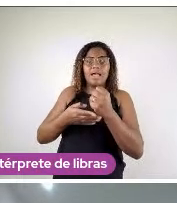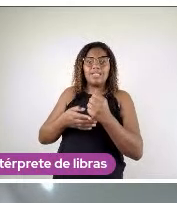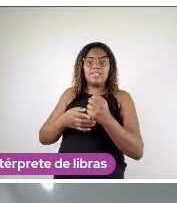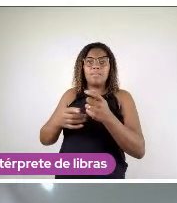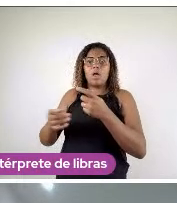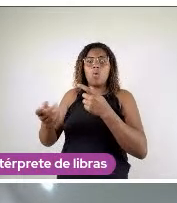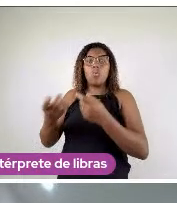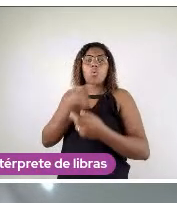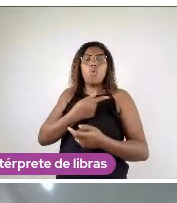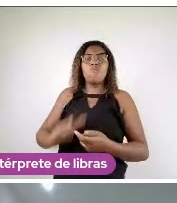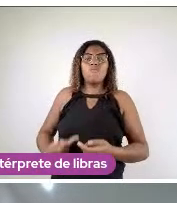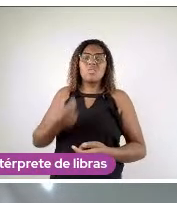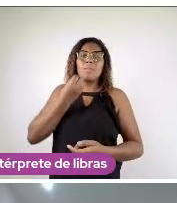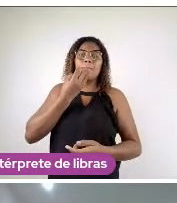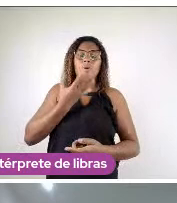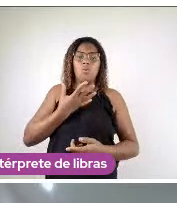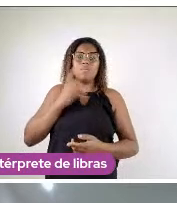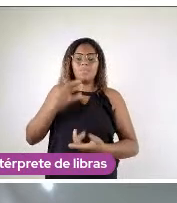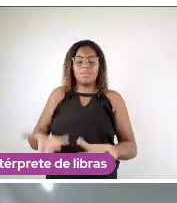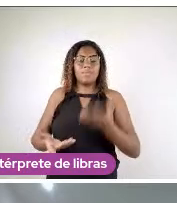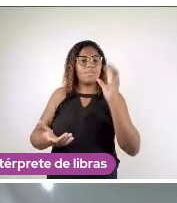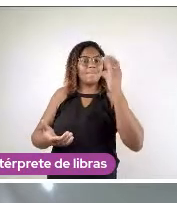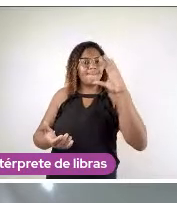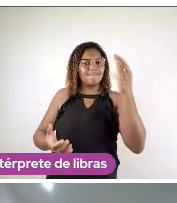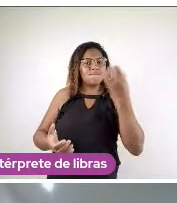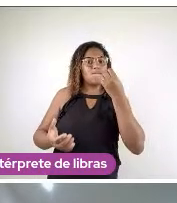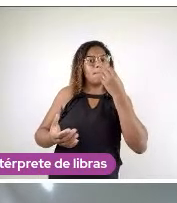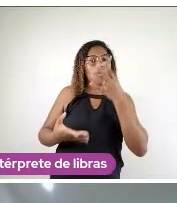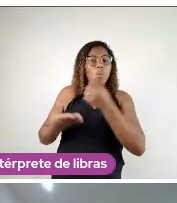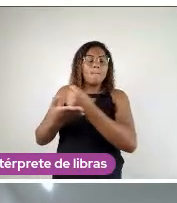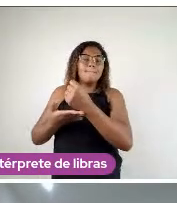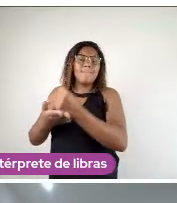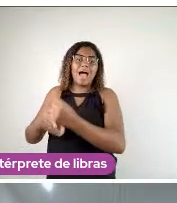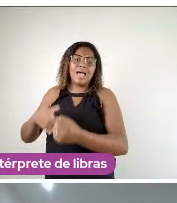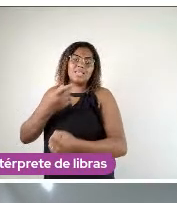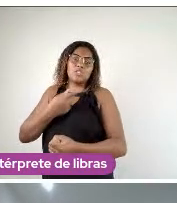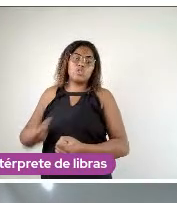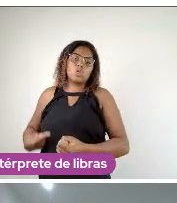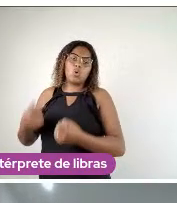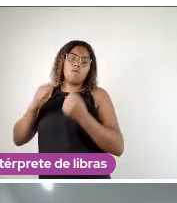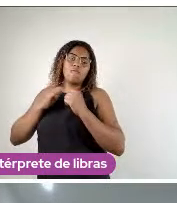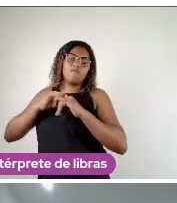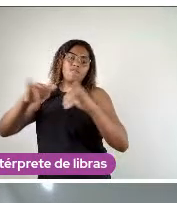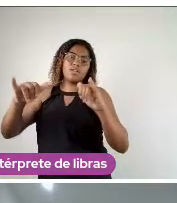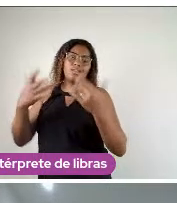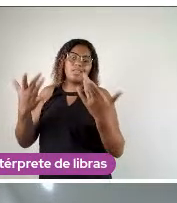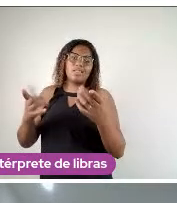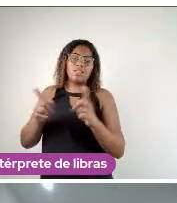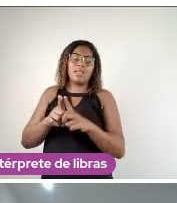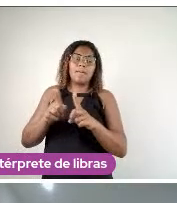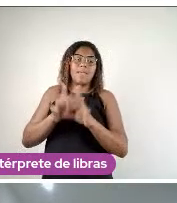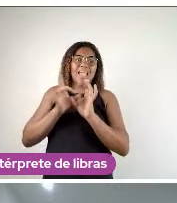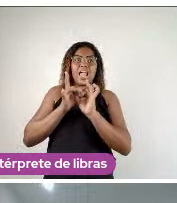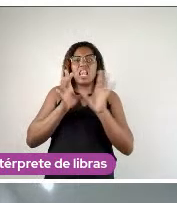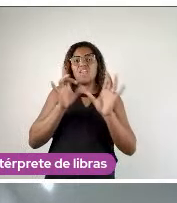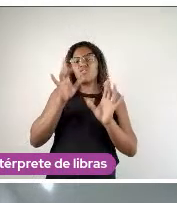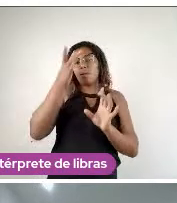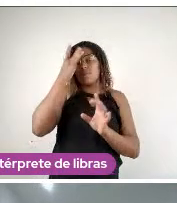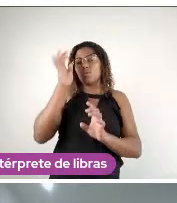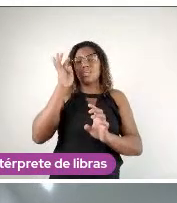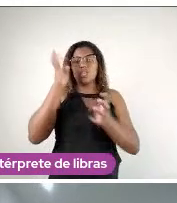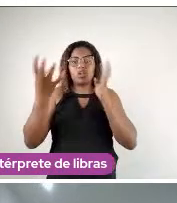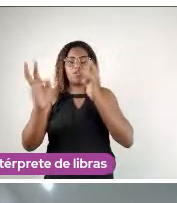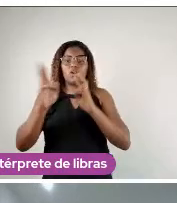Então, a ciência sendo base para a governança e estando disponível não só para os tomadores de decisão, mas também